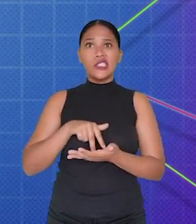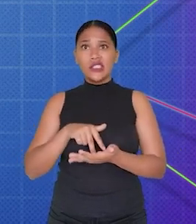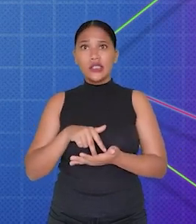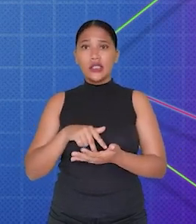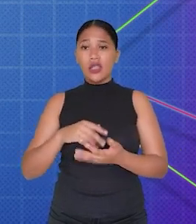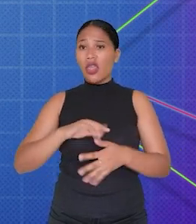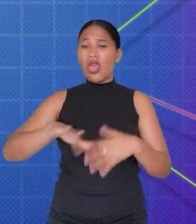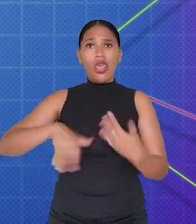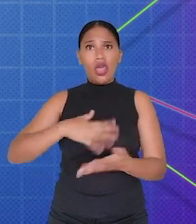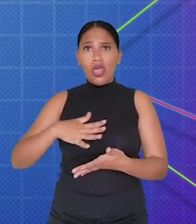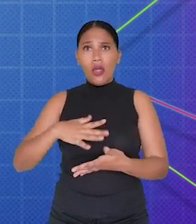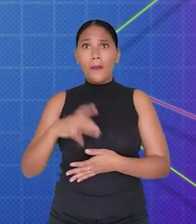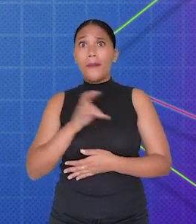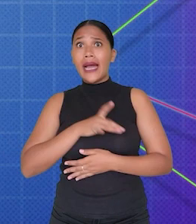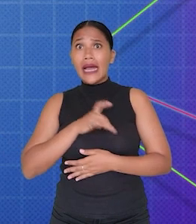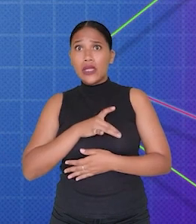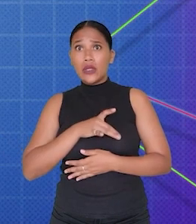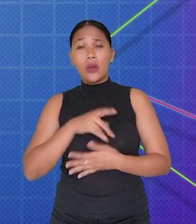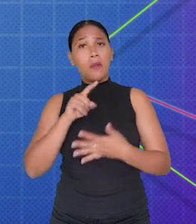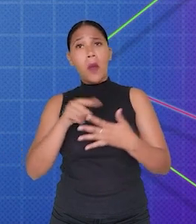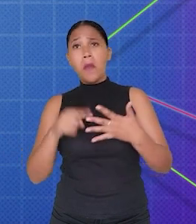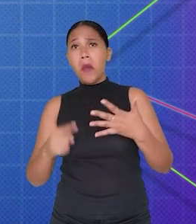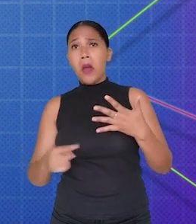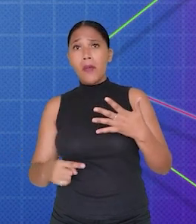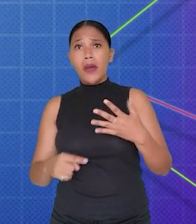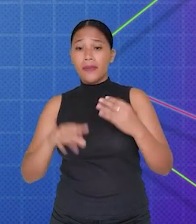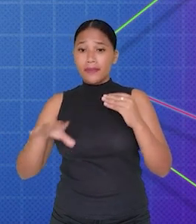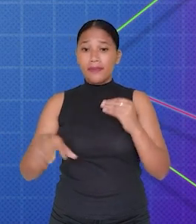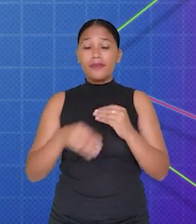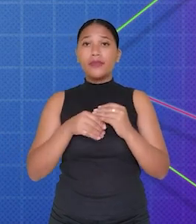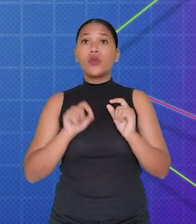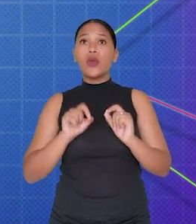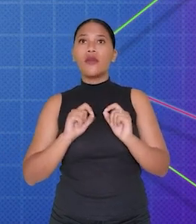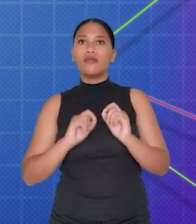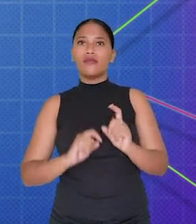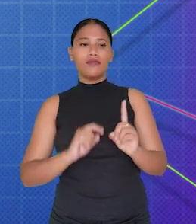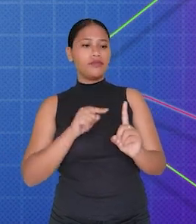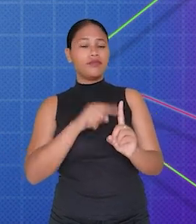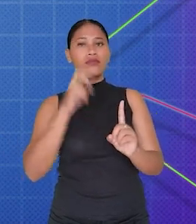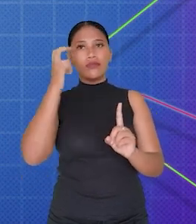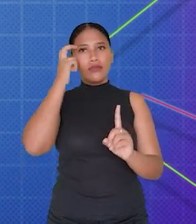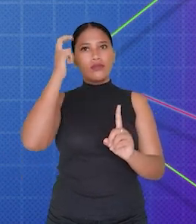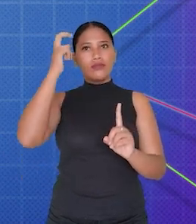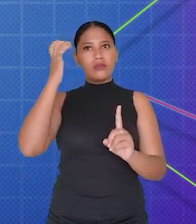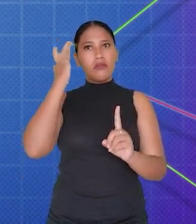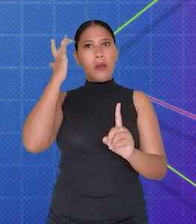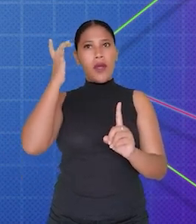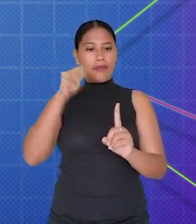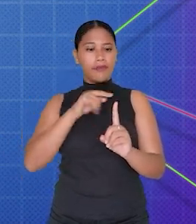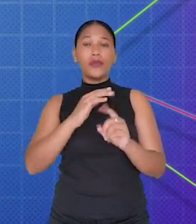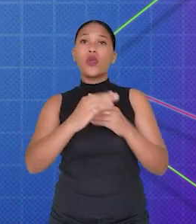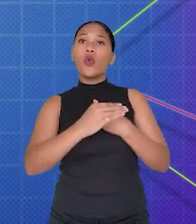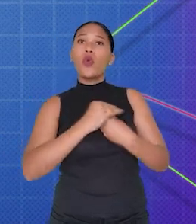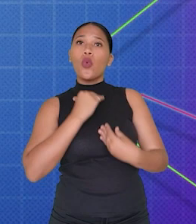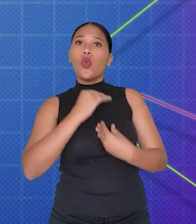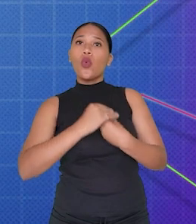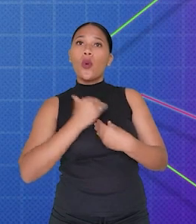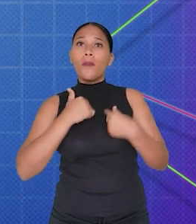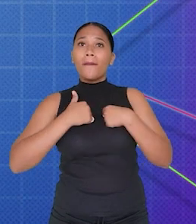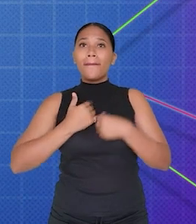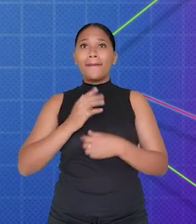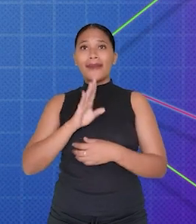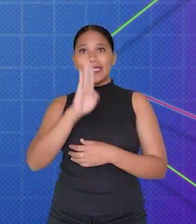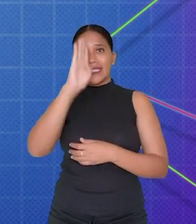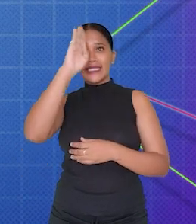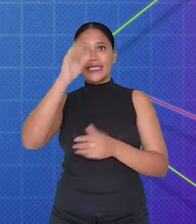inseguro, desorganizado, com medo, etc. Adicione um mentor. Crie um personagem que oriente e ajude o personagem